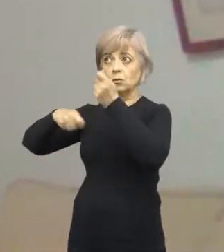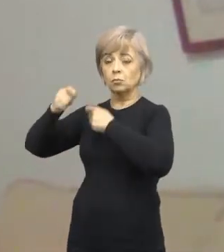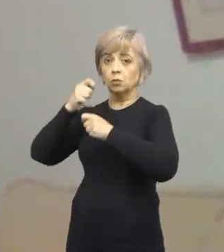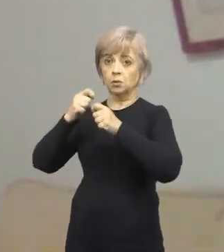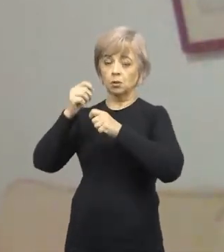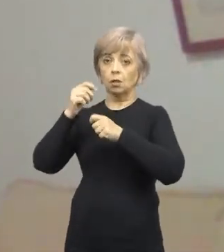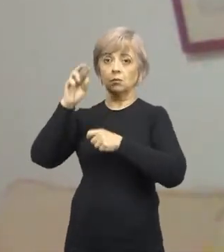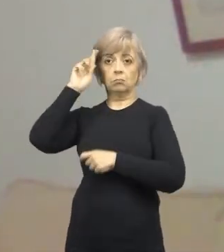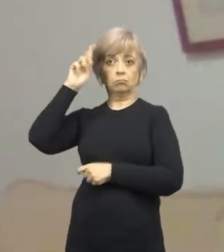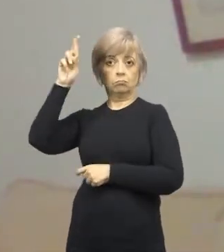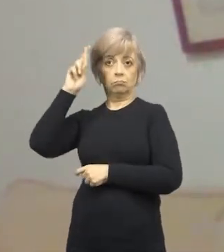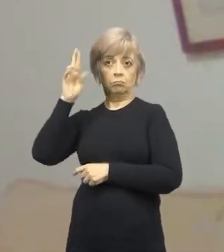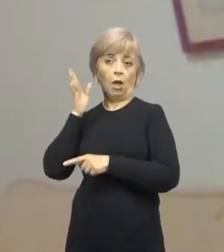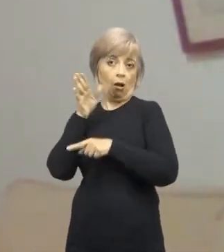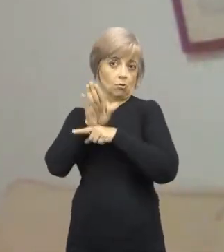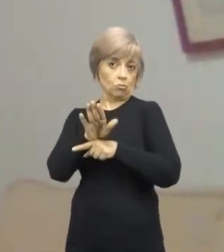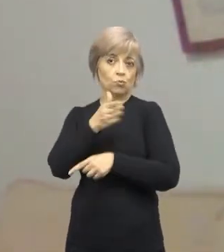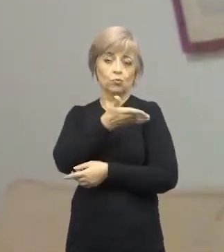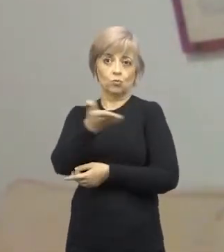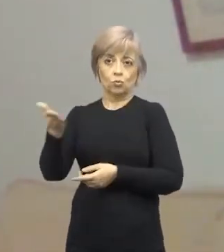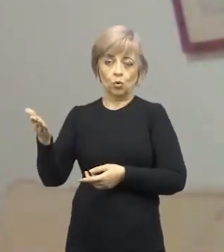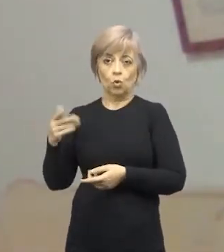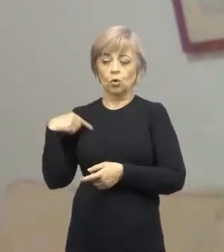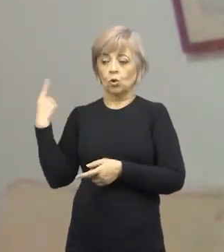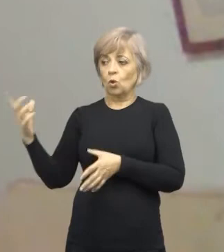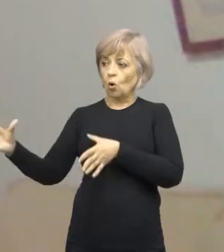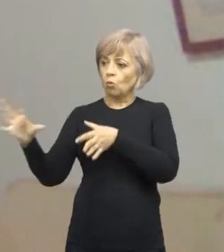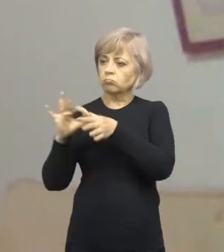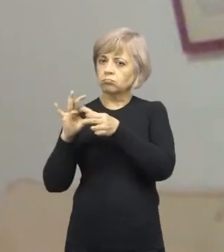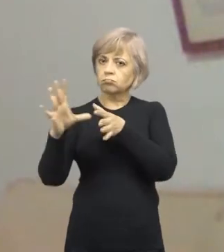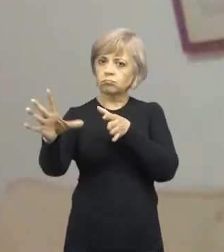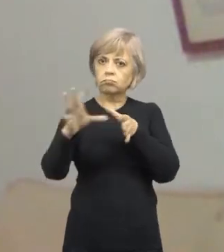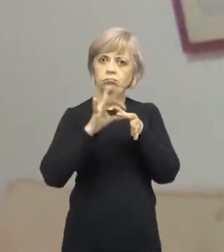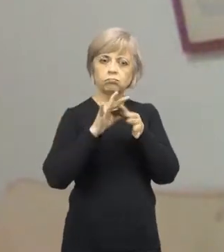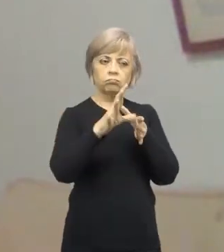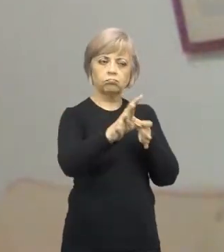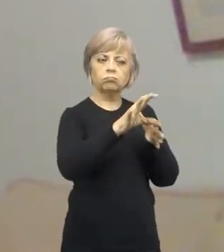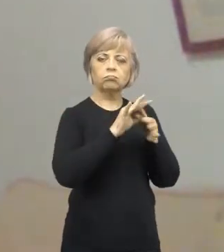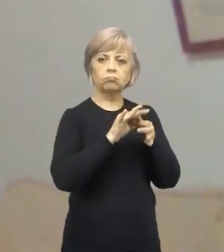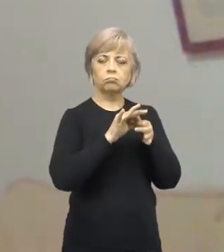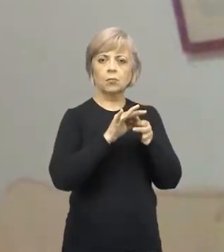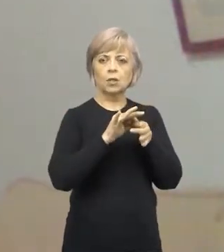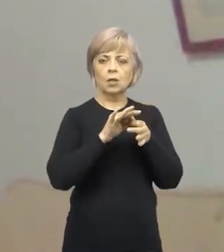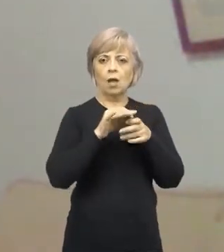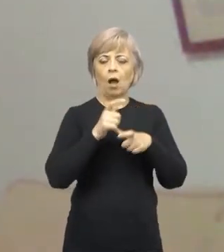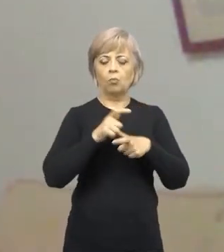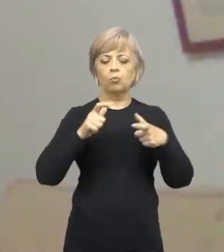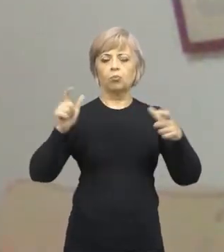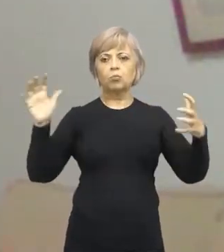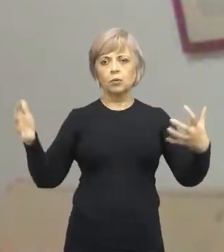ajuda a estreitar os laços e aumentar